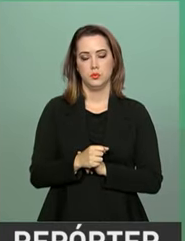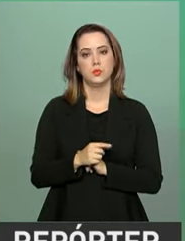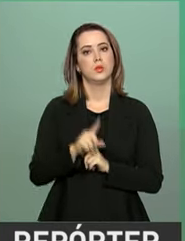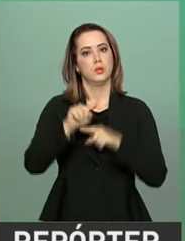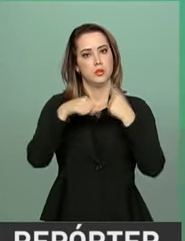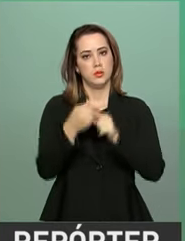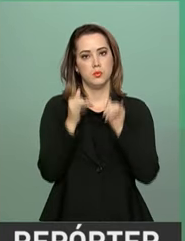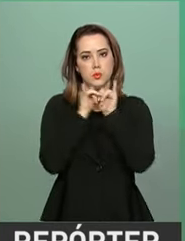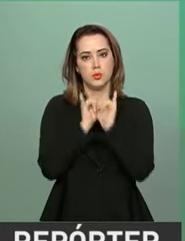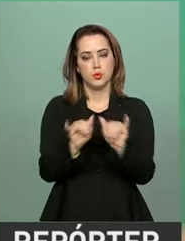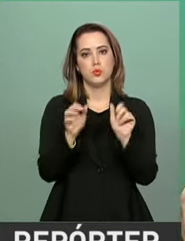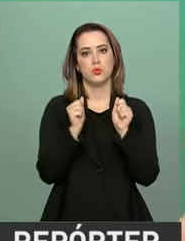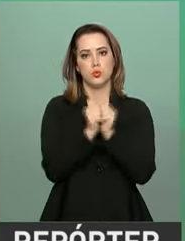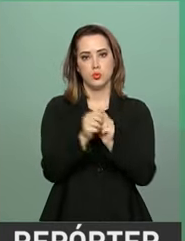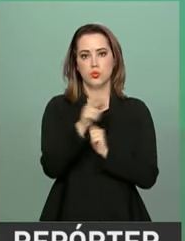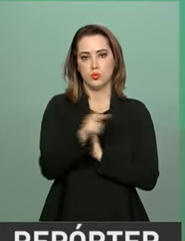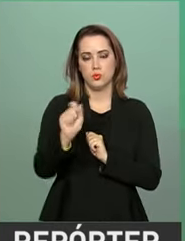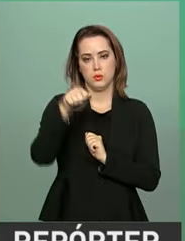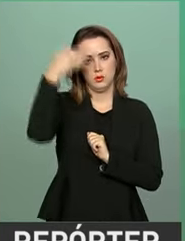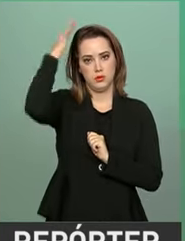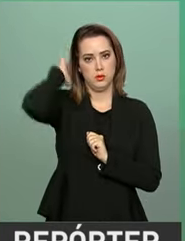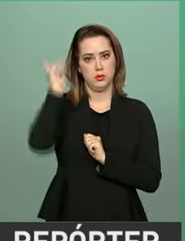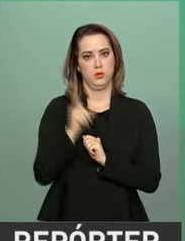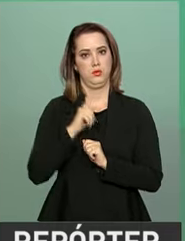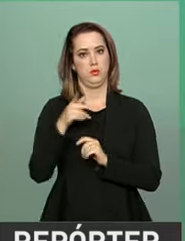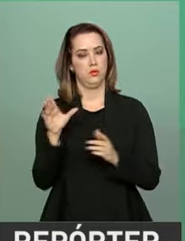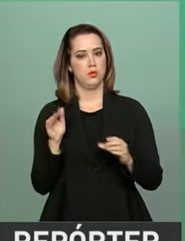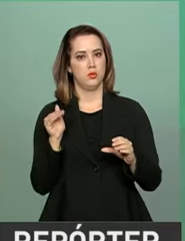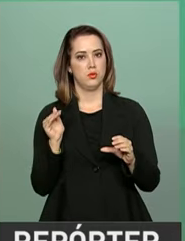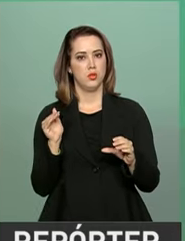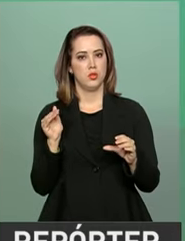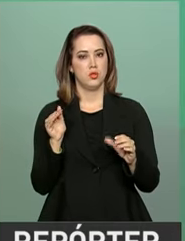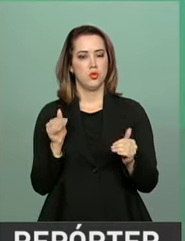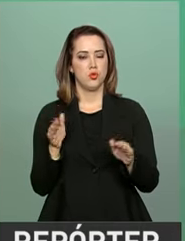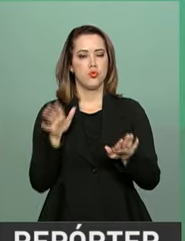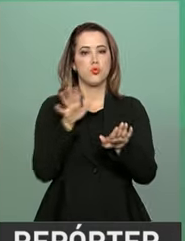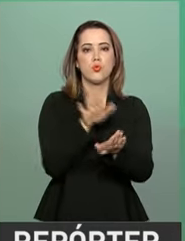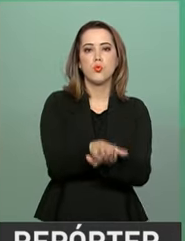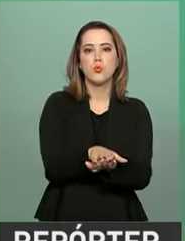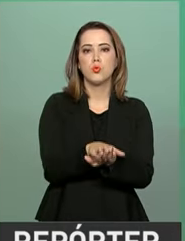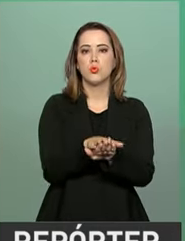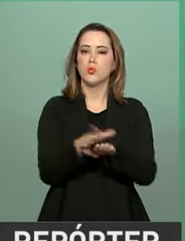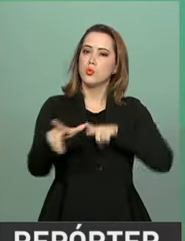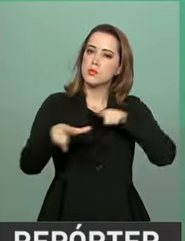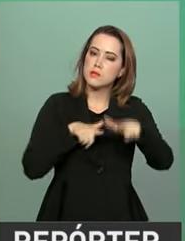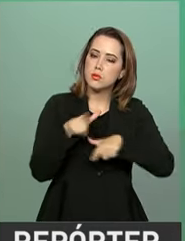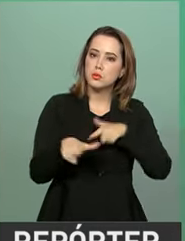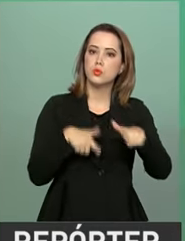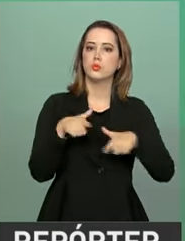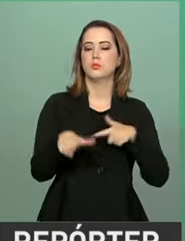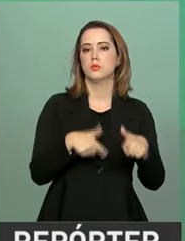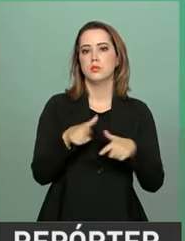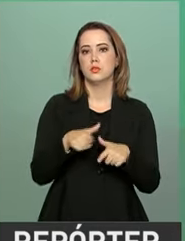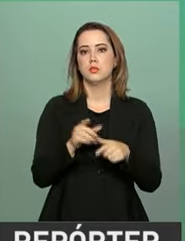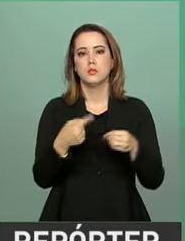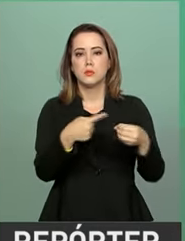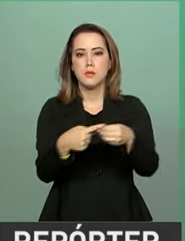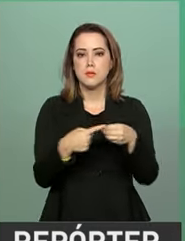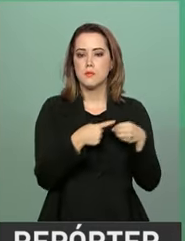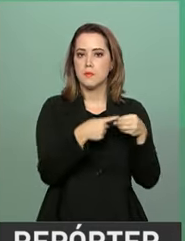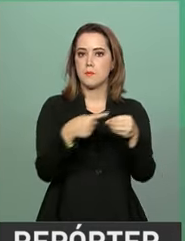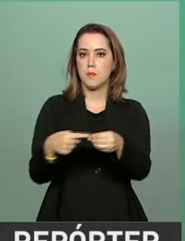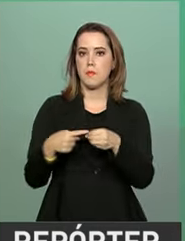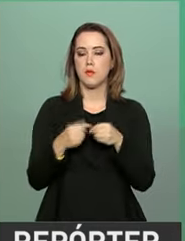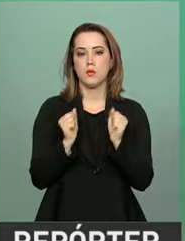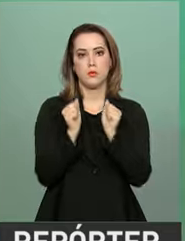sempre com o aval do presidente Michel Temer, uma proposta de inclusão produtiva, né, de trabalhar lá na ponta, nos municípios,